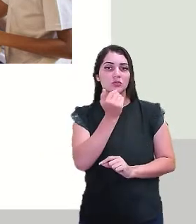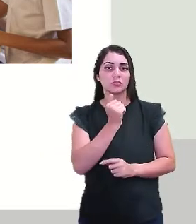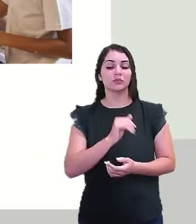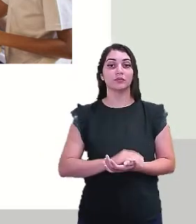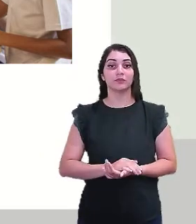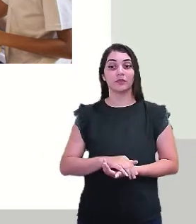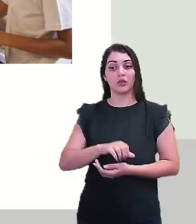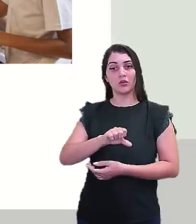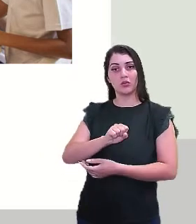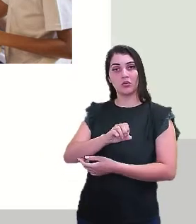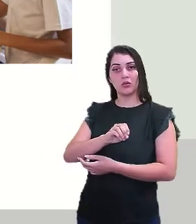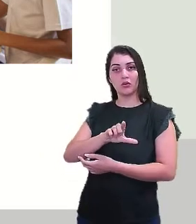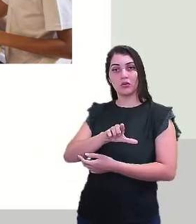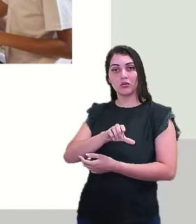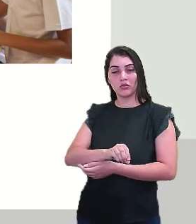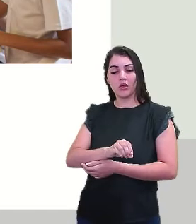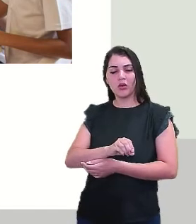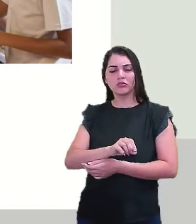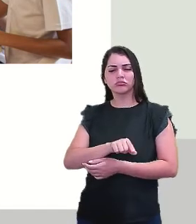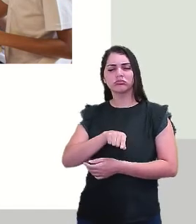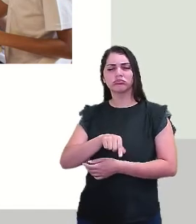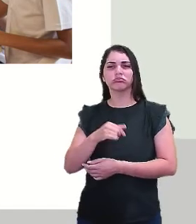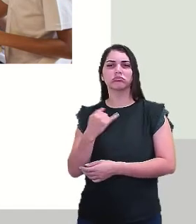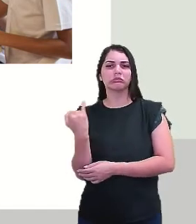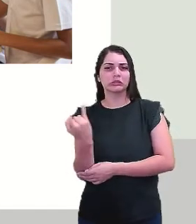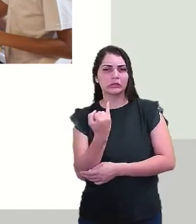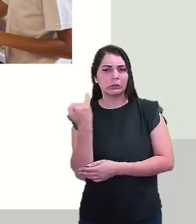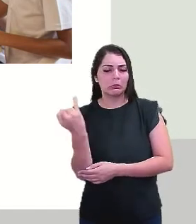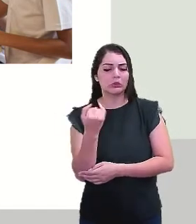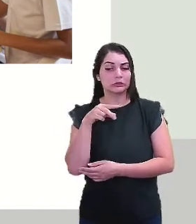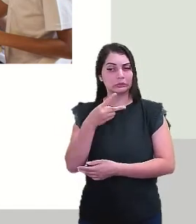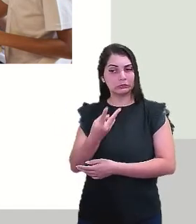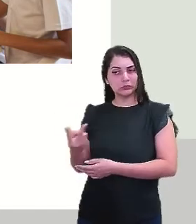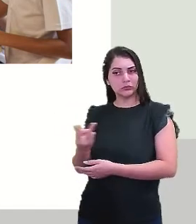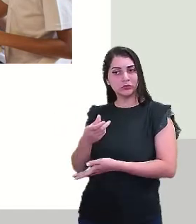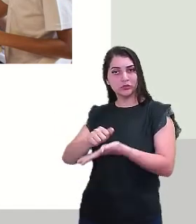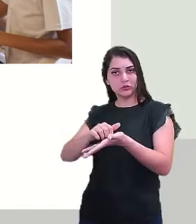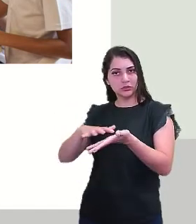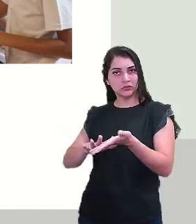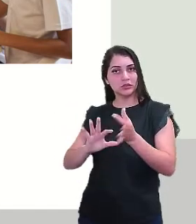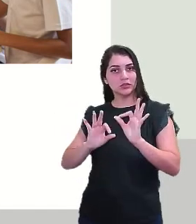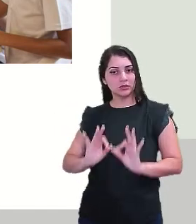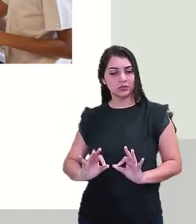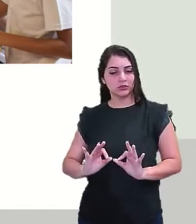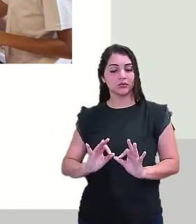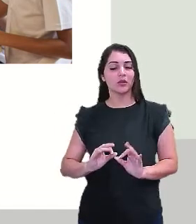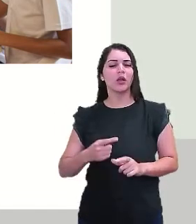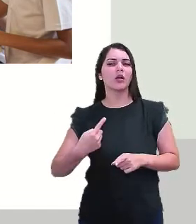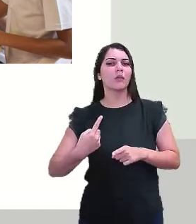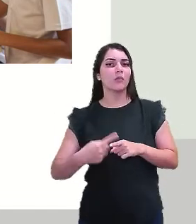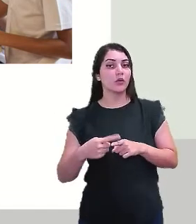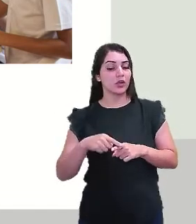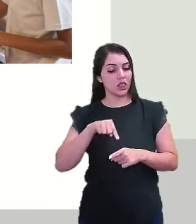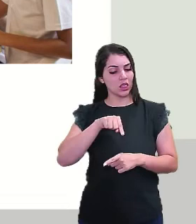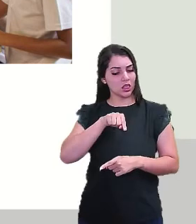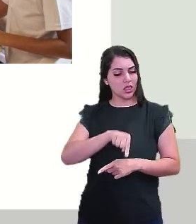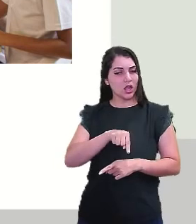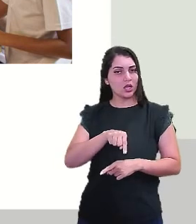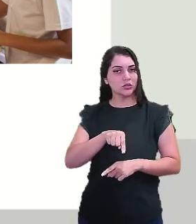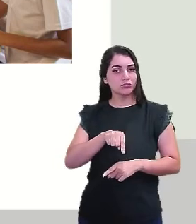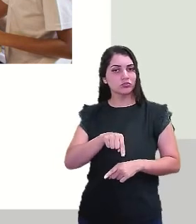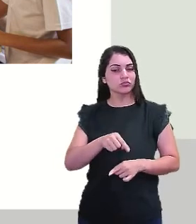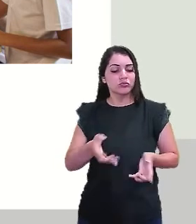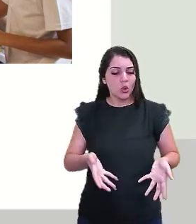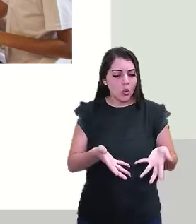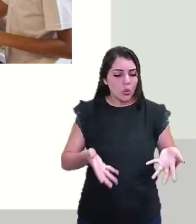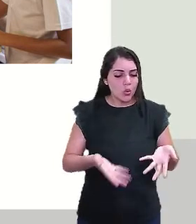O solo é fundamental para essas duas atividades, certo? Uma vez que é nele que cultivamos as